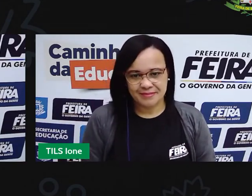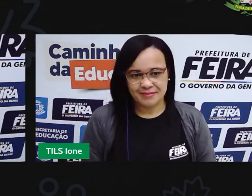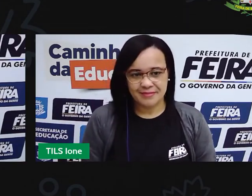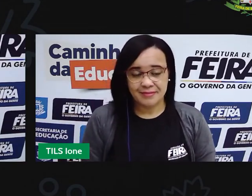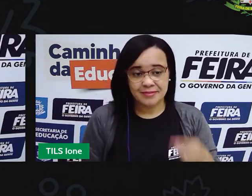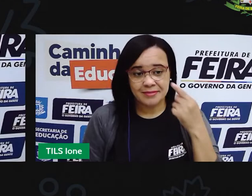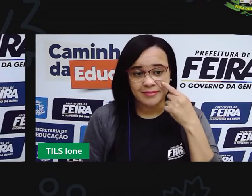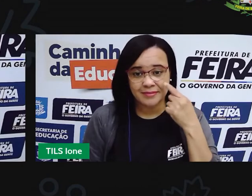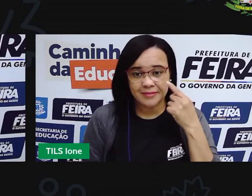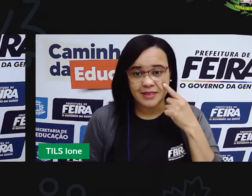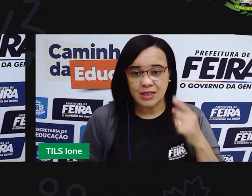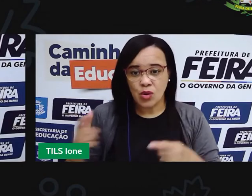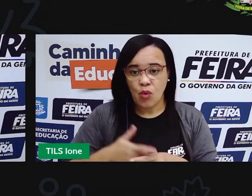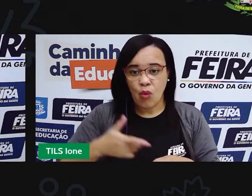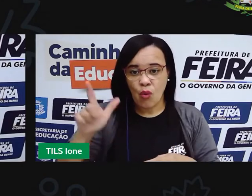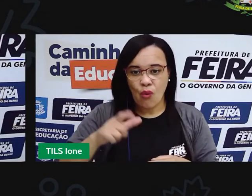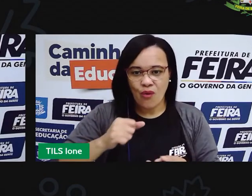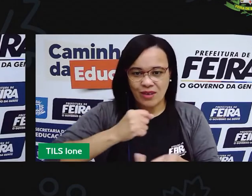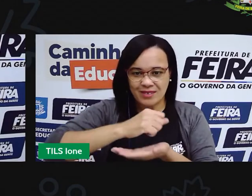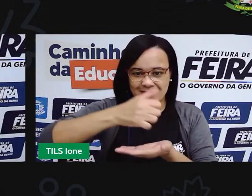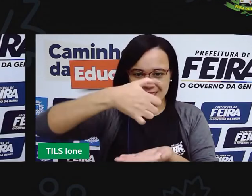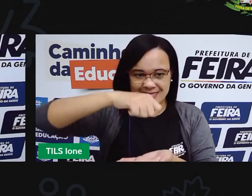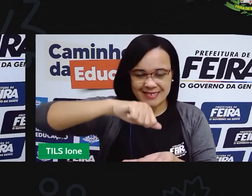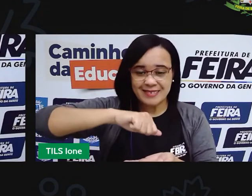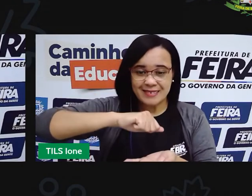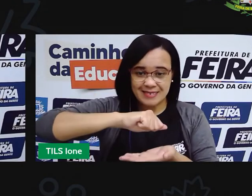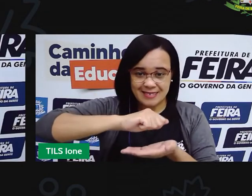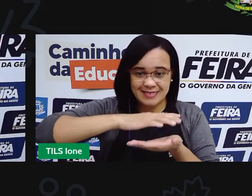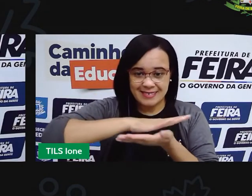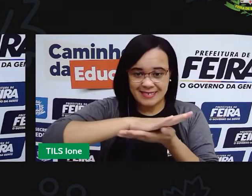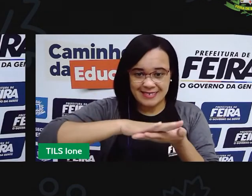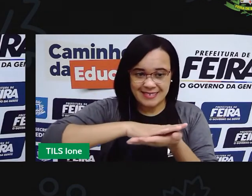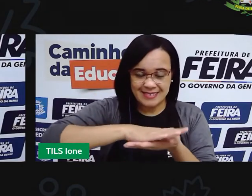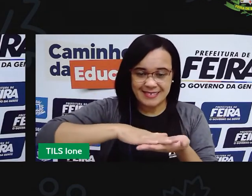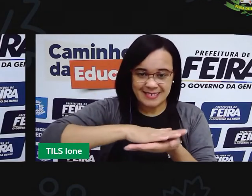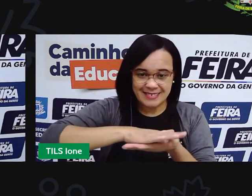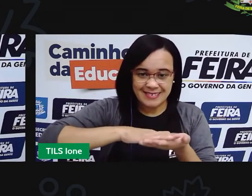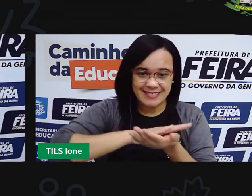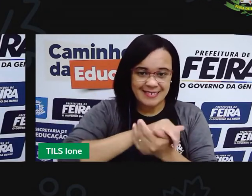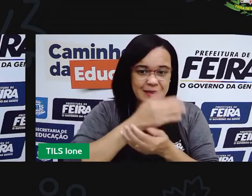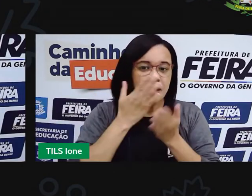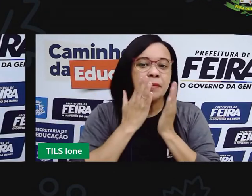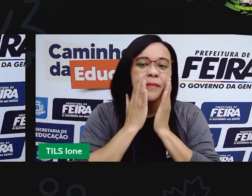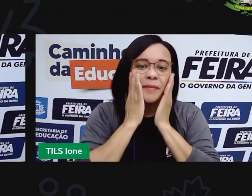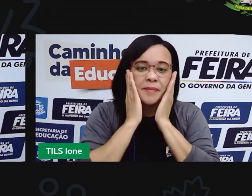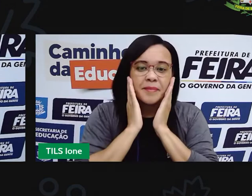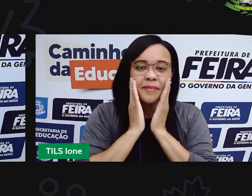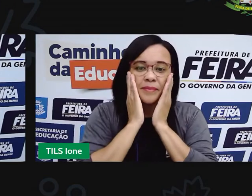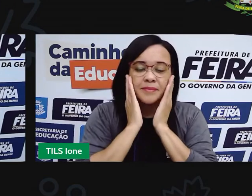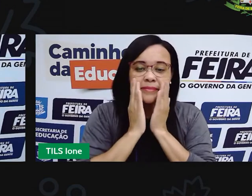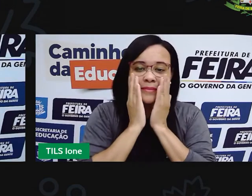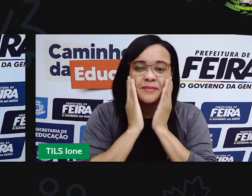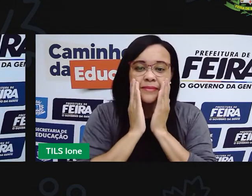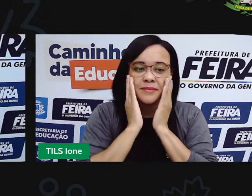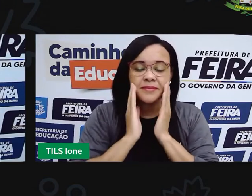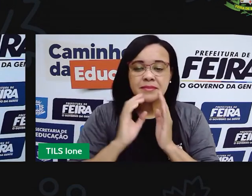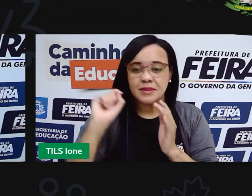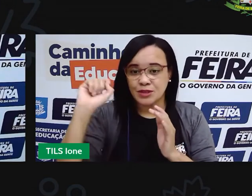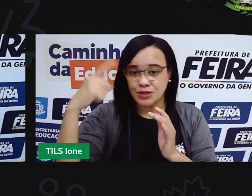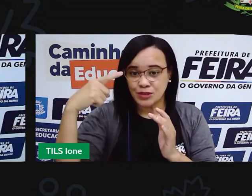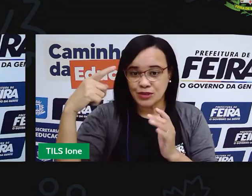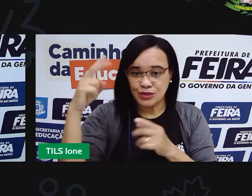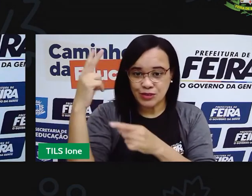Olha esse outro produto que é um hidratante. Está vendo? Hidratante. A gente vê